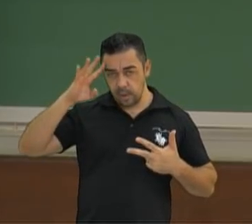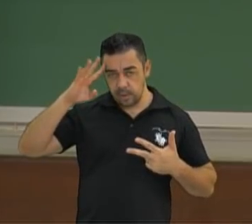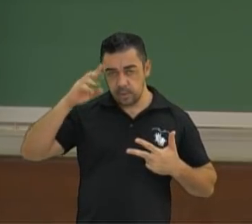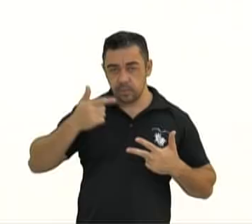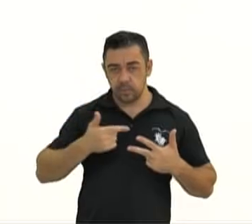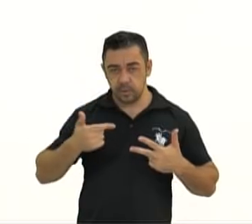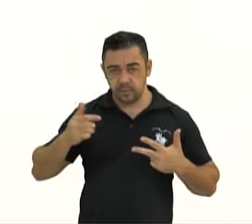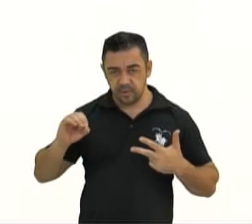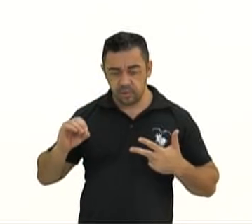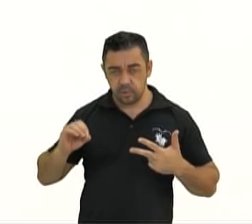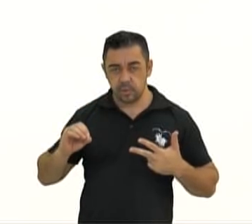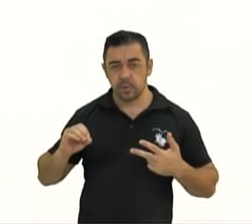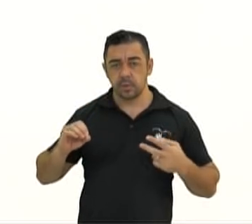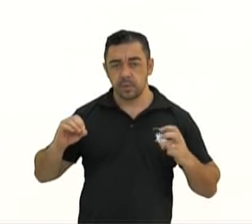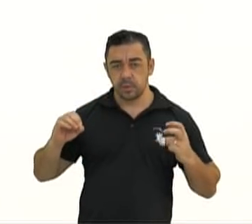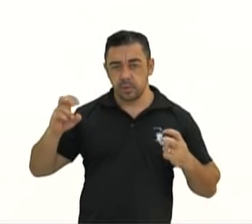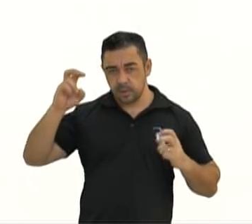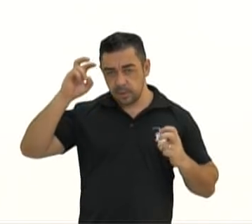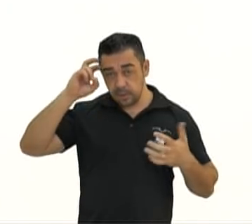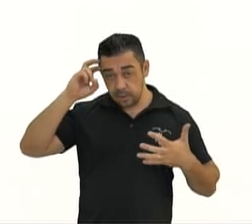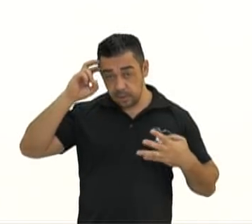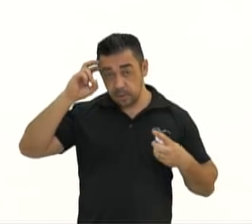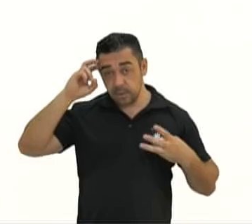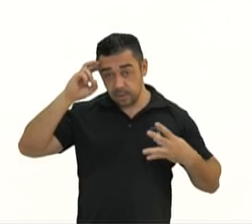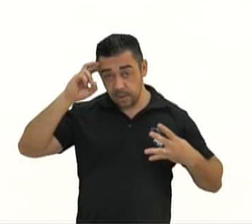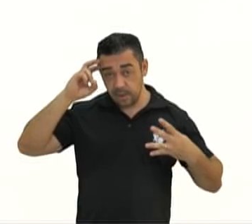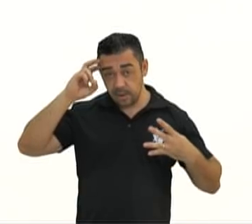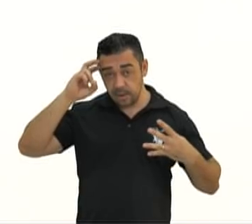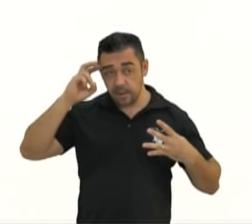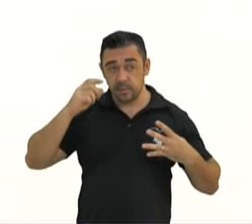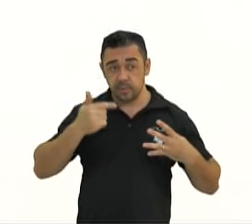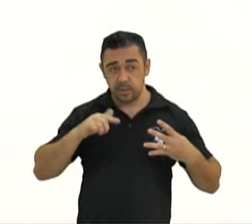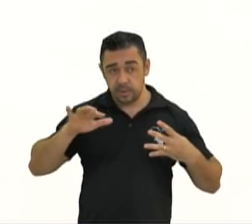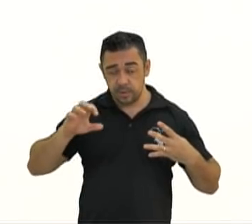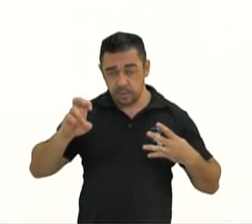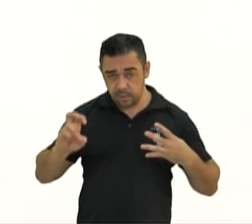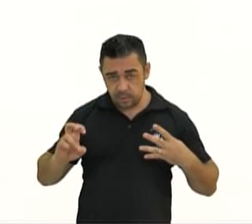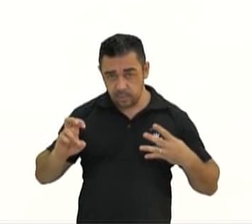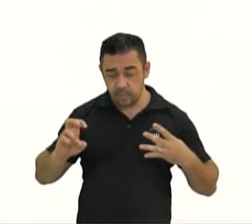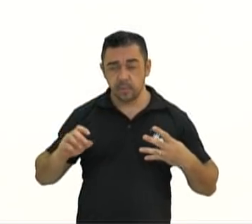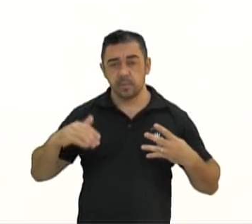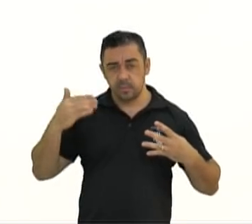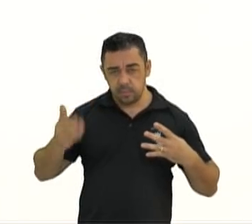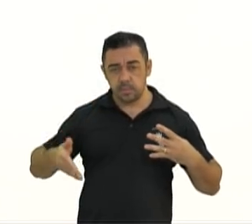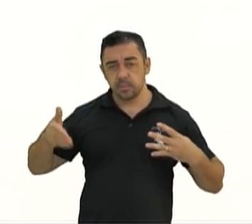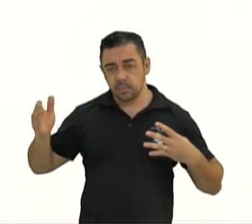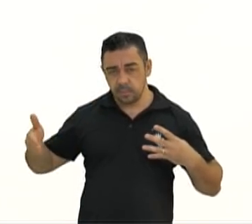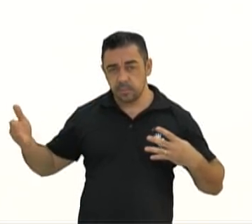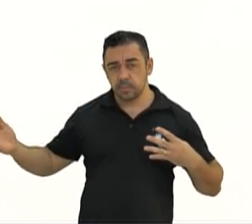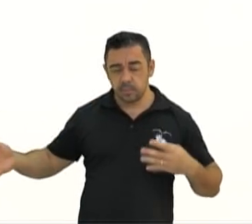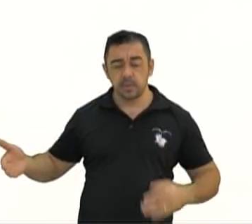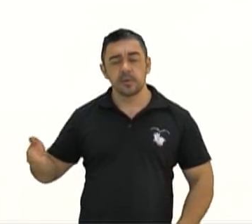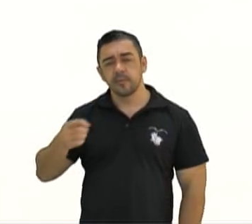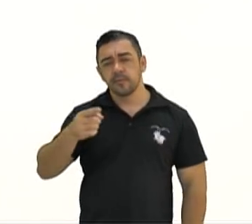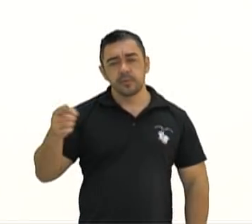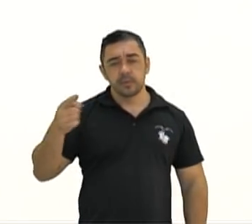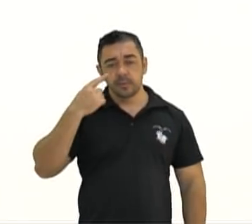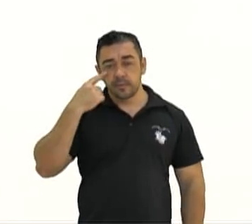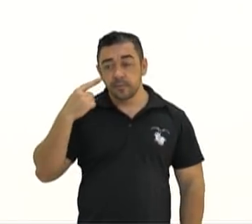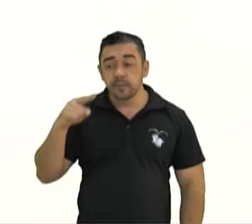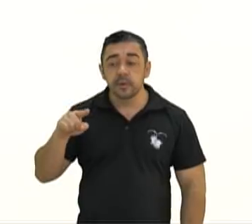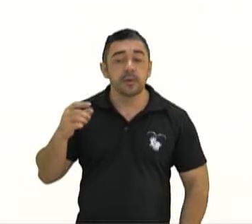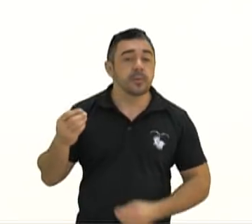Quarta-feira, 220. Quinta, 375. Então, lembra sempre que vocês têm que interpretar o